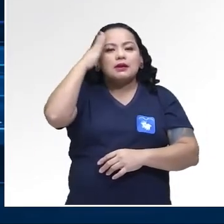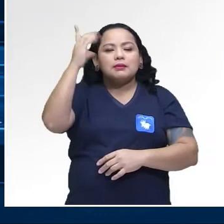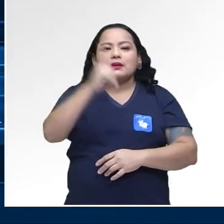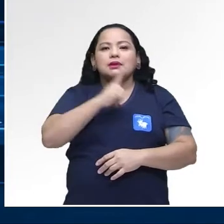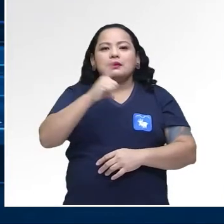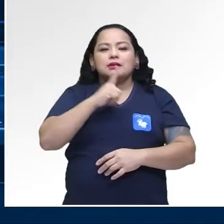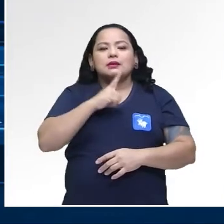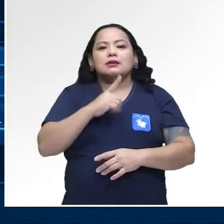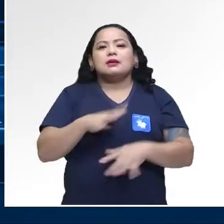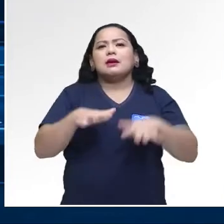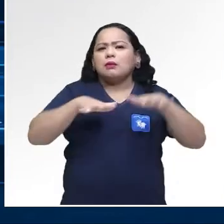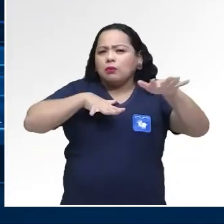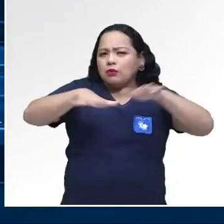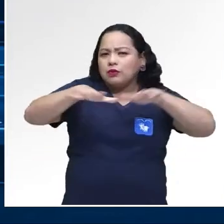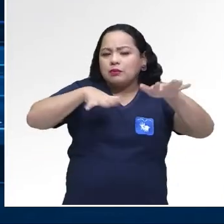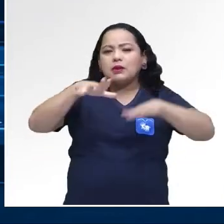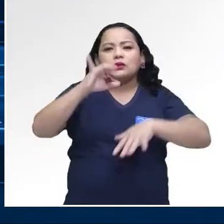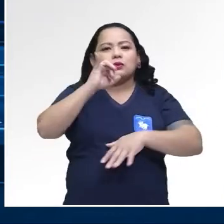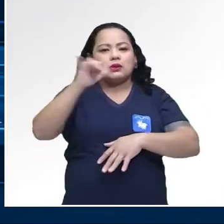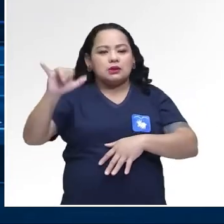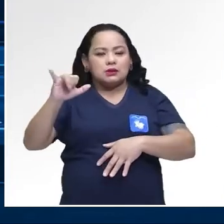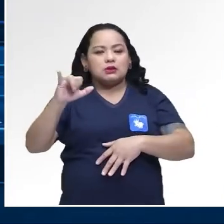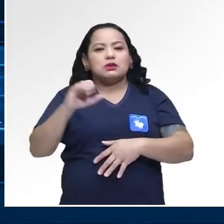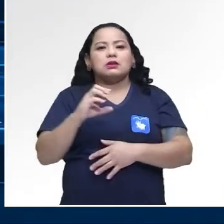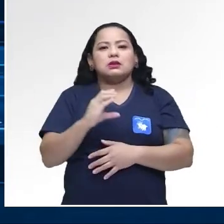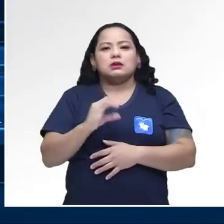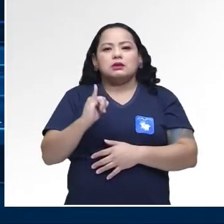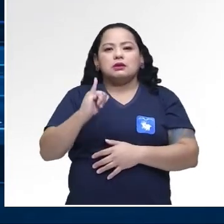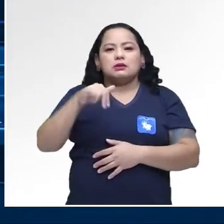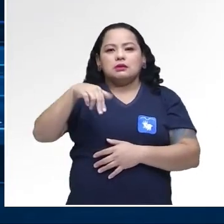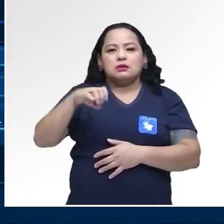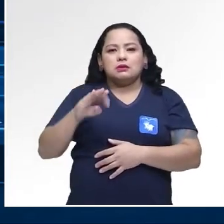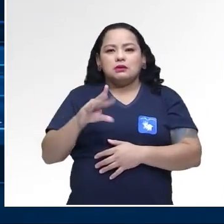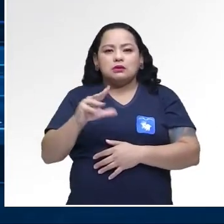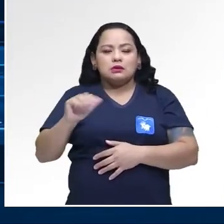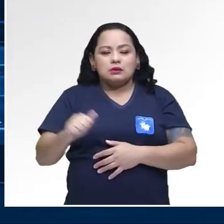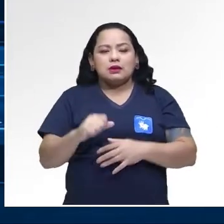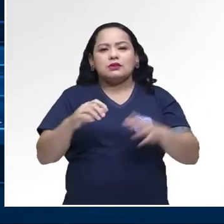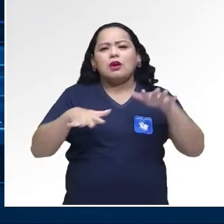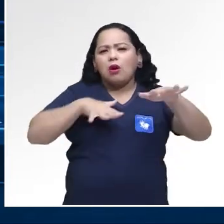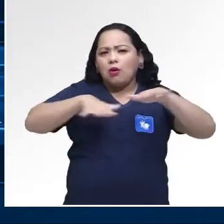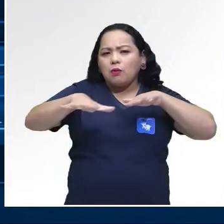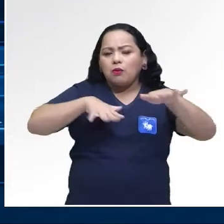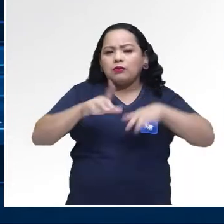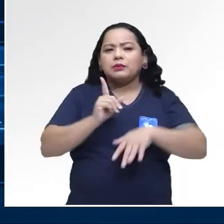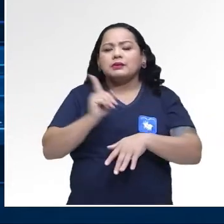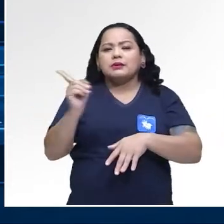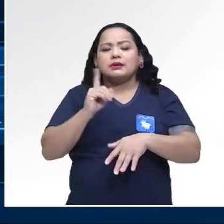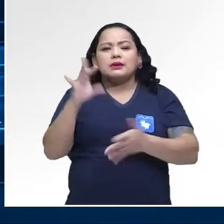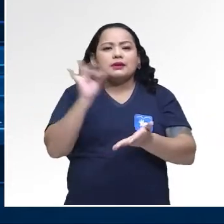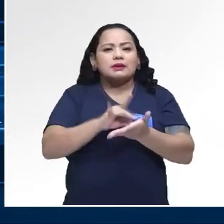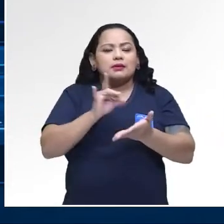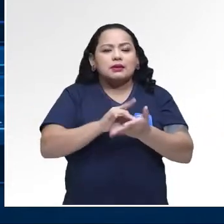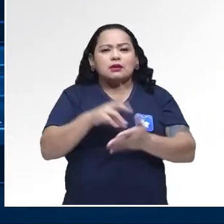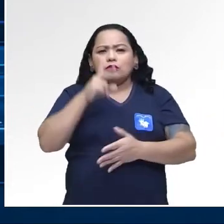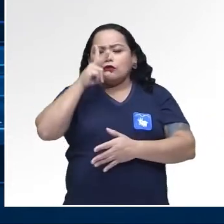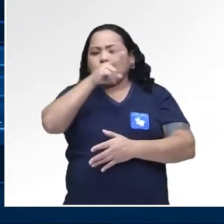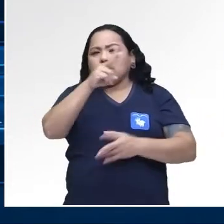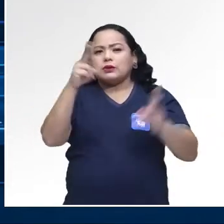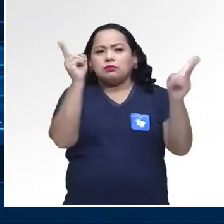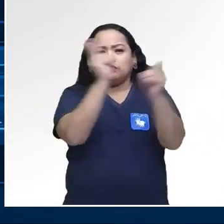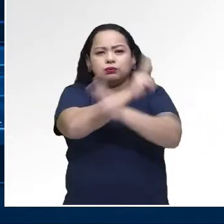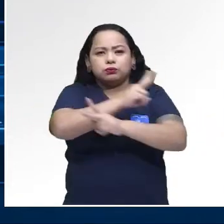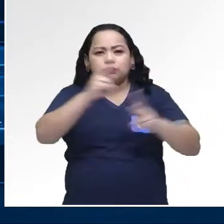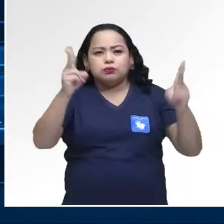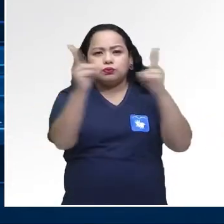energia cinética, que é a energia de movimento, que nesse caso é o movimento ali, na verdade a força dos ventos que vai